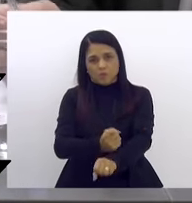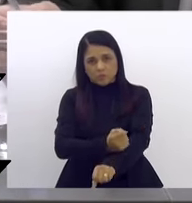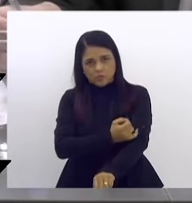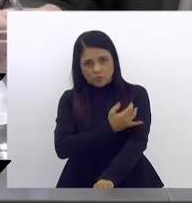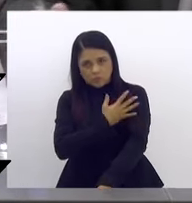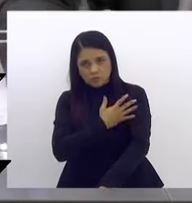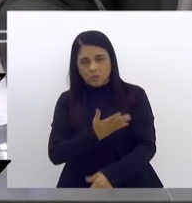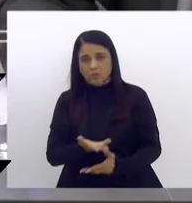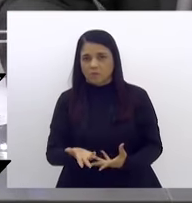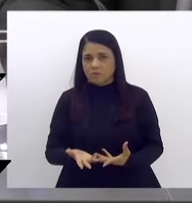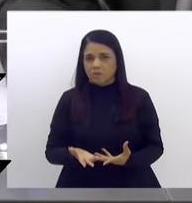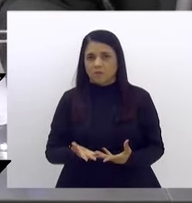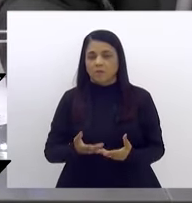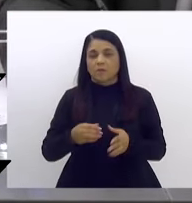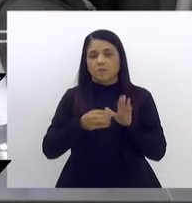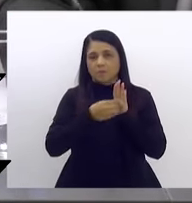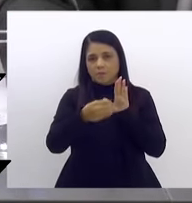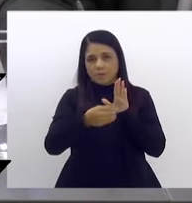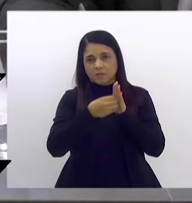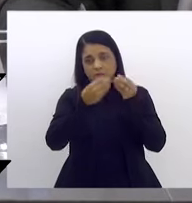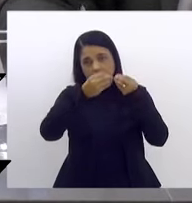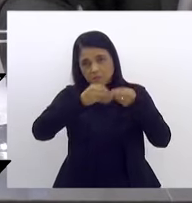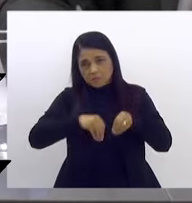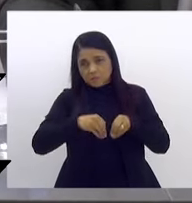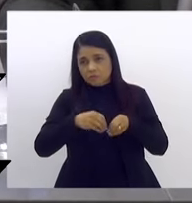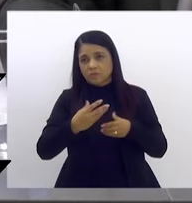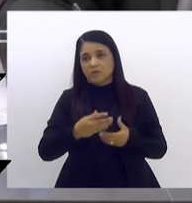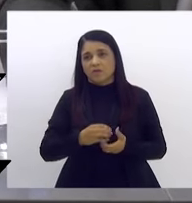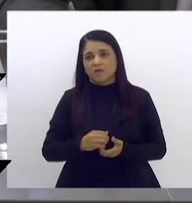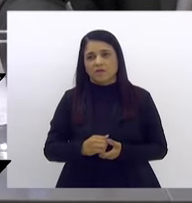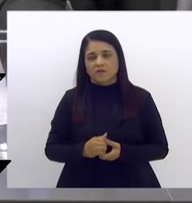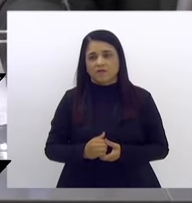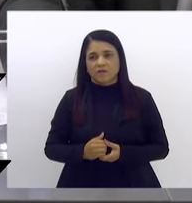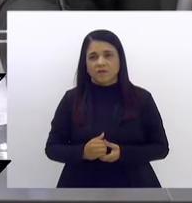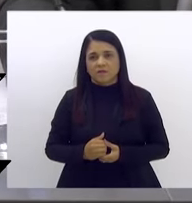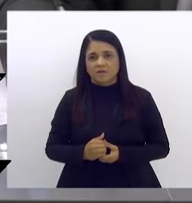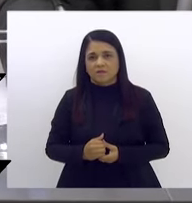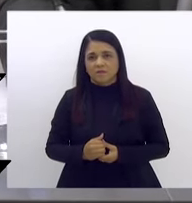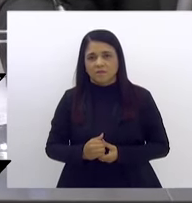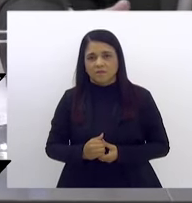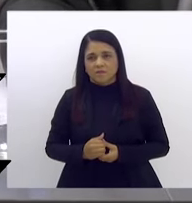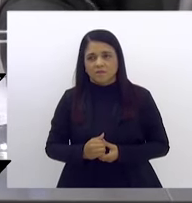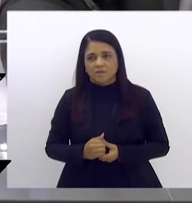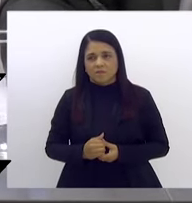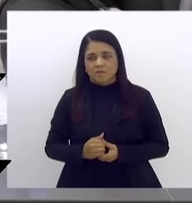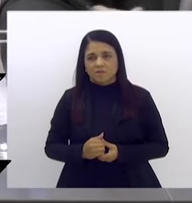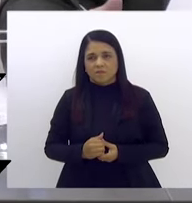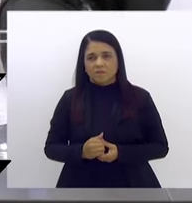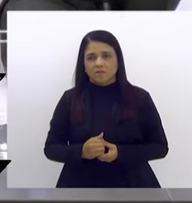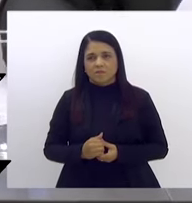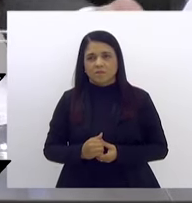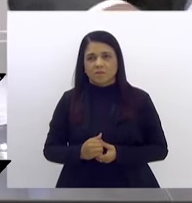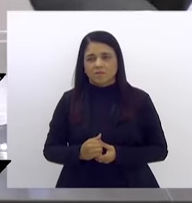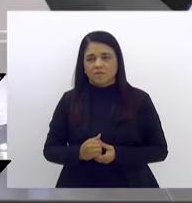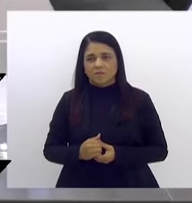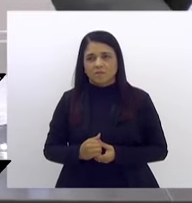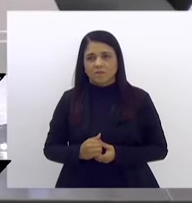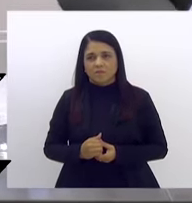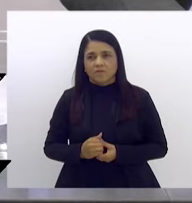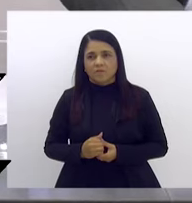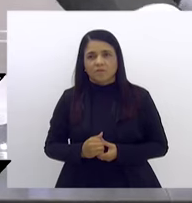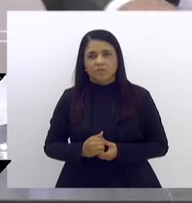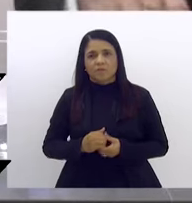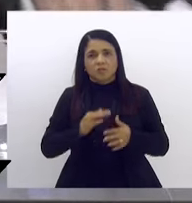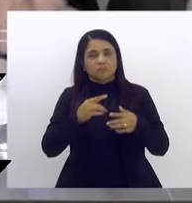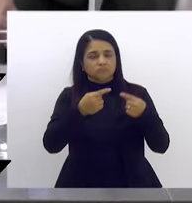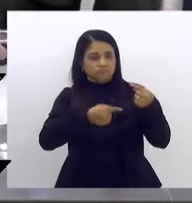emocional parecer pela prejudiced em discussão bota um cara do governo Noal não havendo